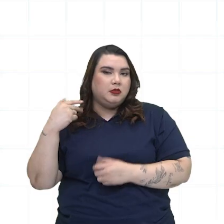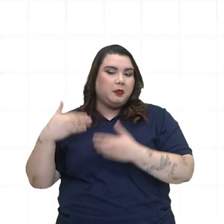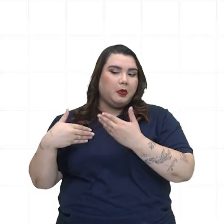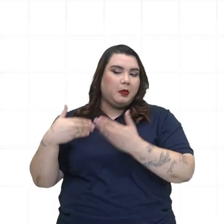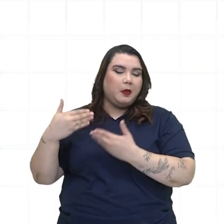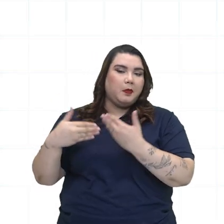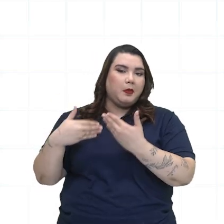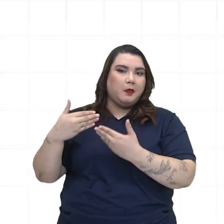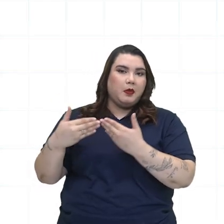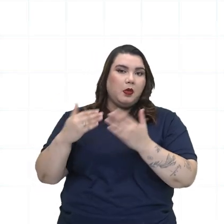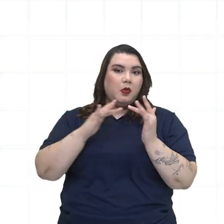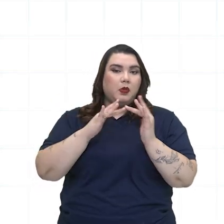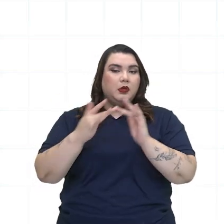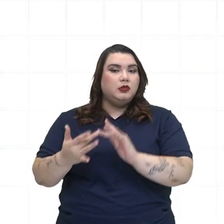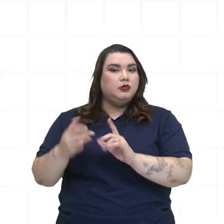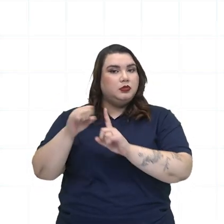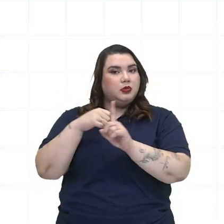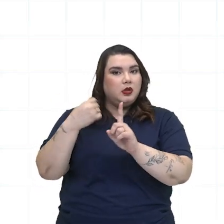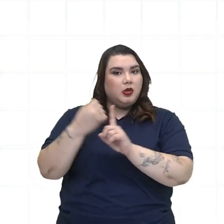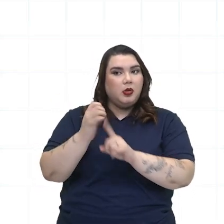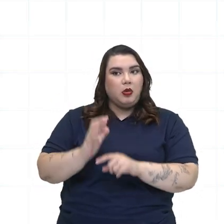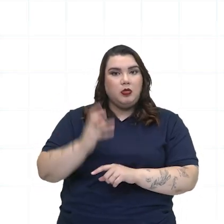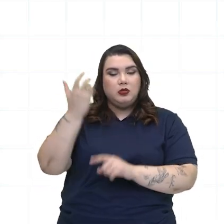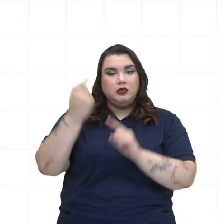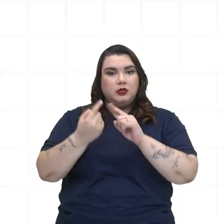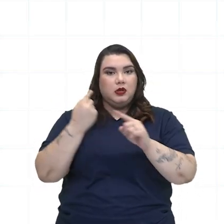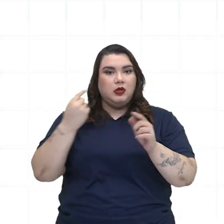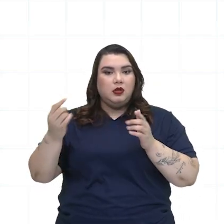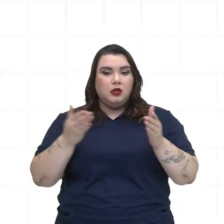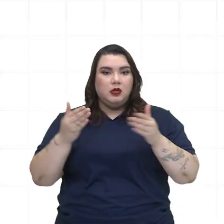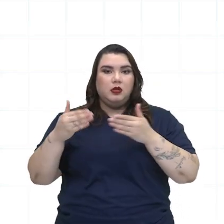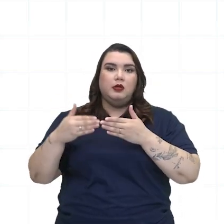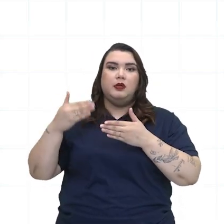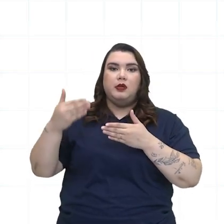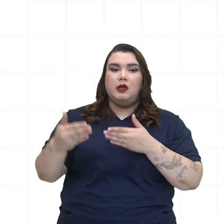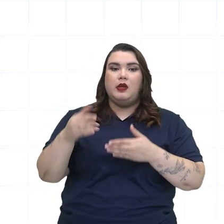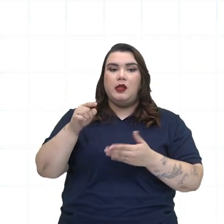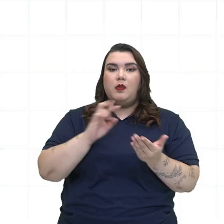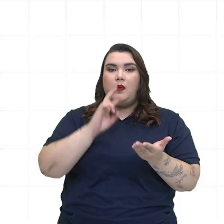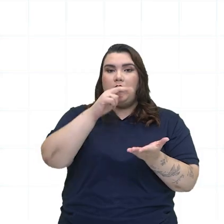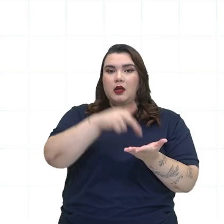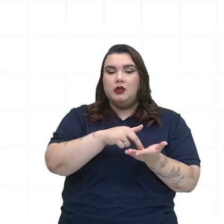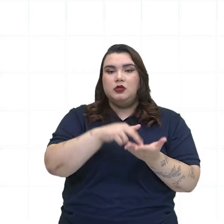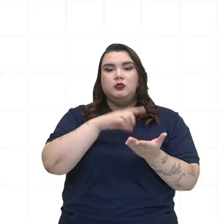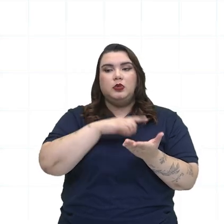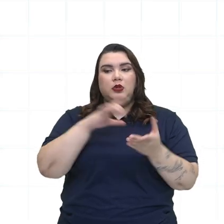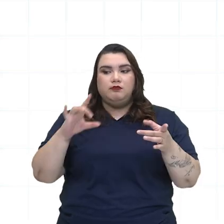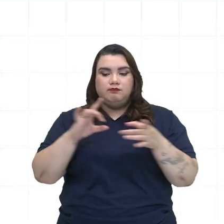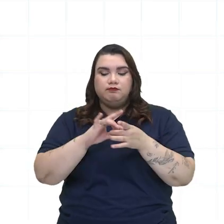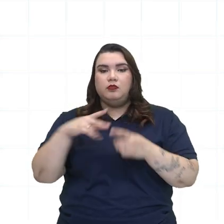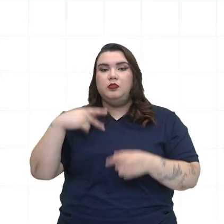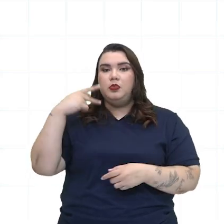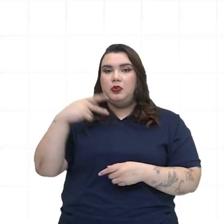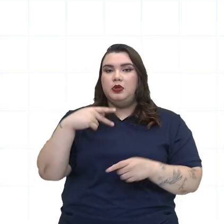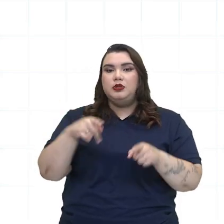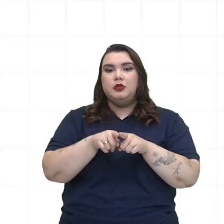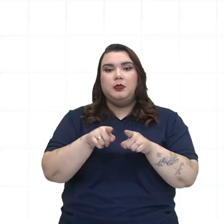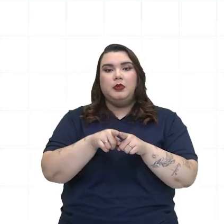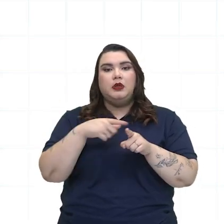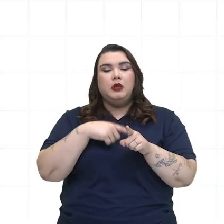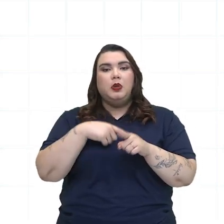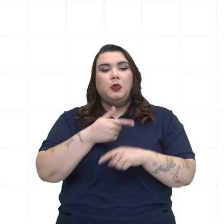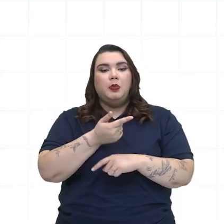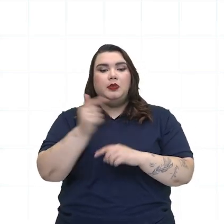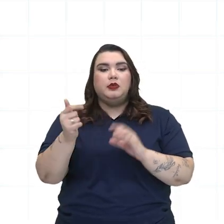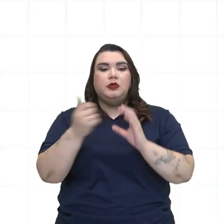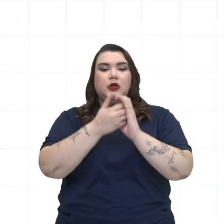política, considerando o contexto social que estava acontecendo naquele momento. E no realismo ela tem essa politização, que ela tem uma